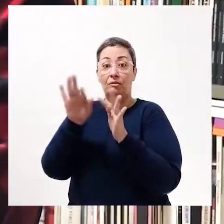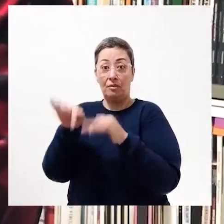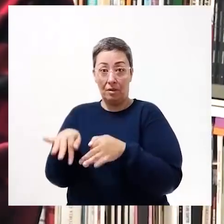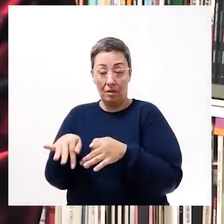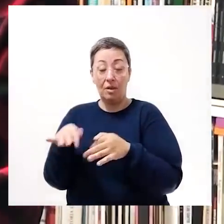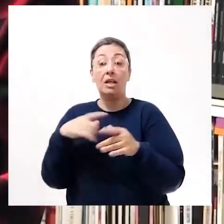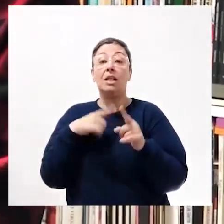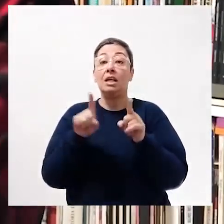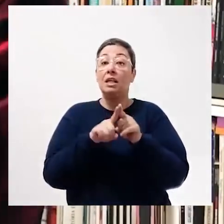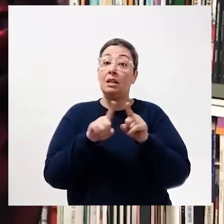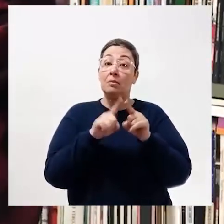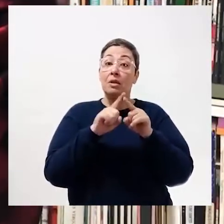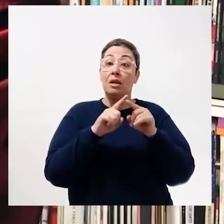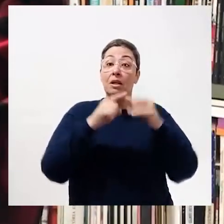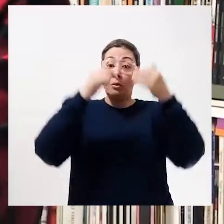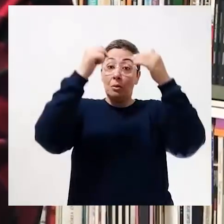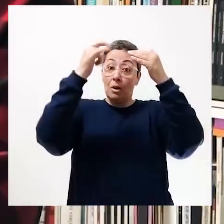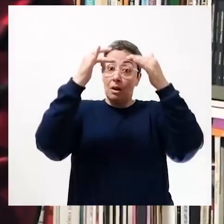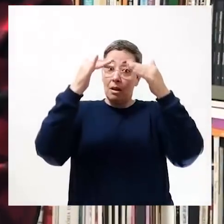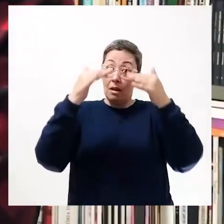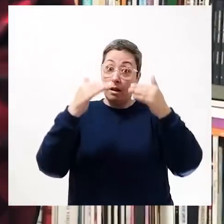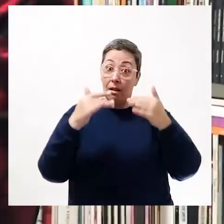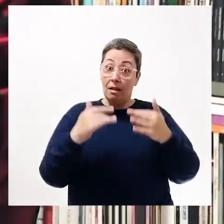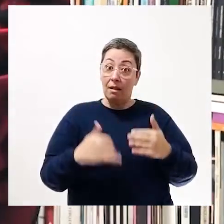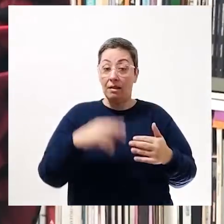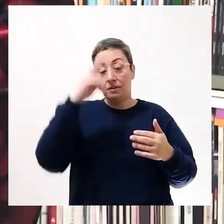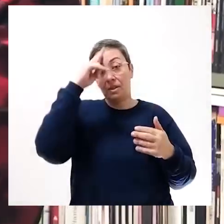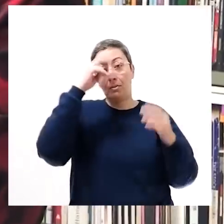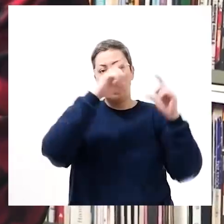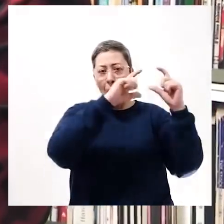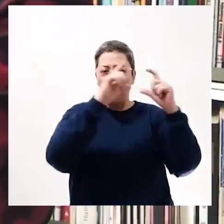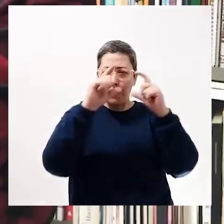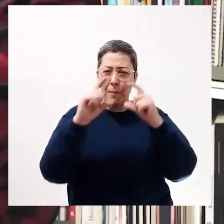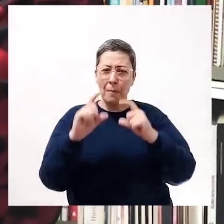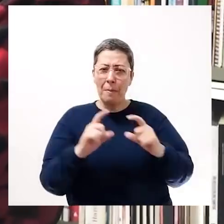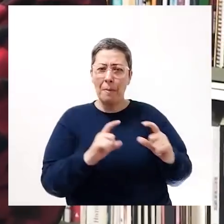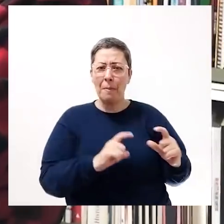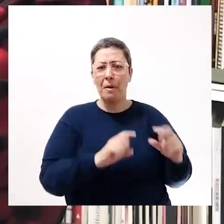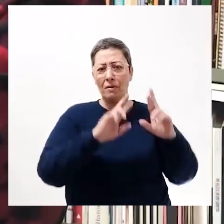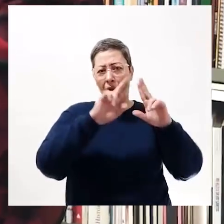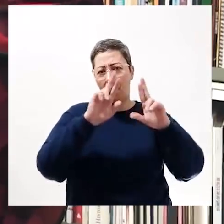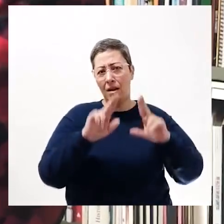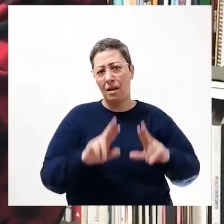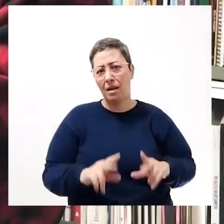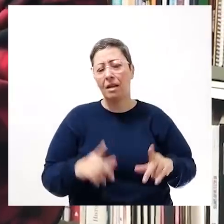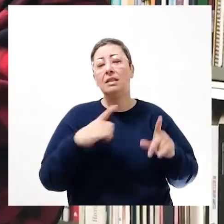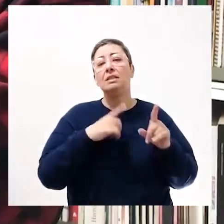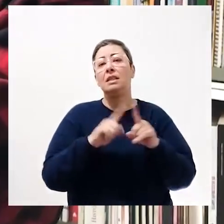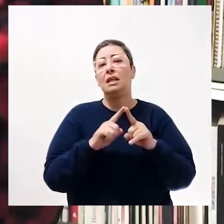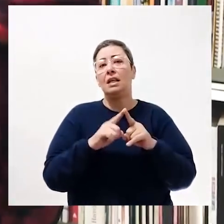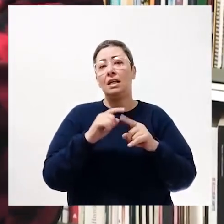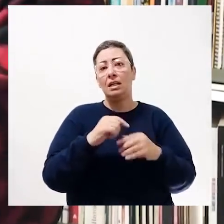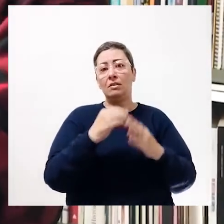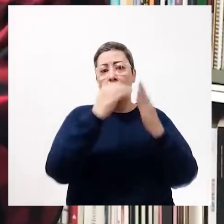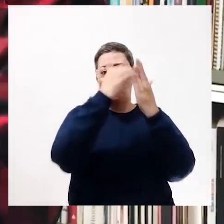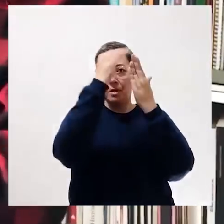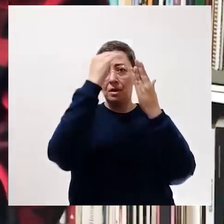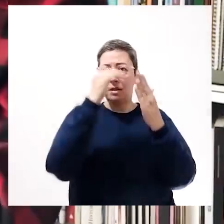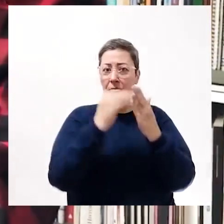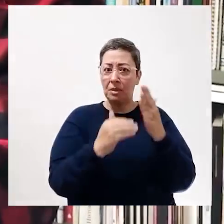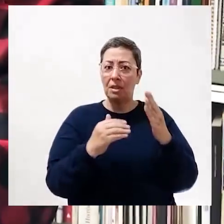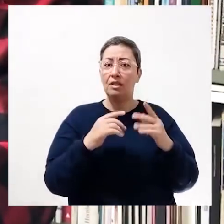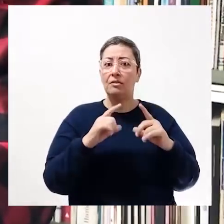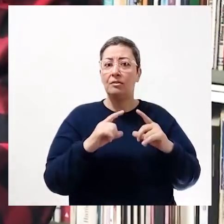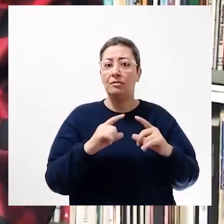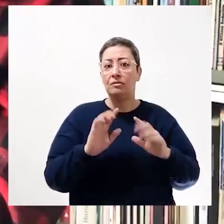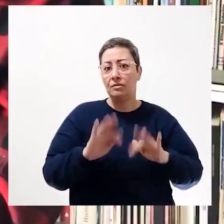tira. E também tem uma historinha completa, né? Que tem vários quadrinhos. Aí você lê uma historinha completa, com começo, meio e